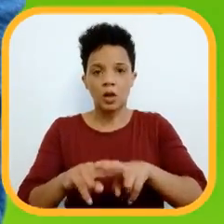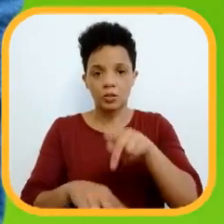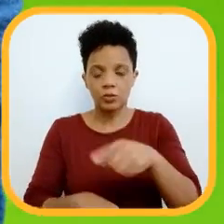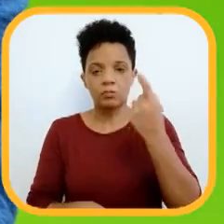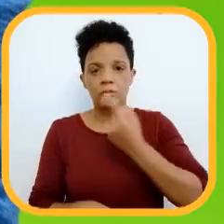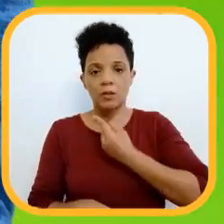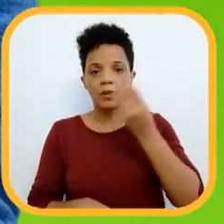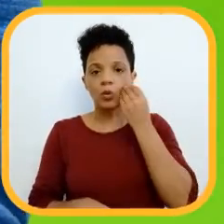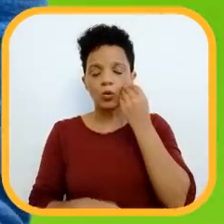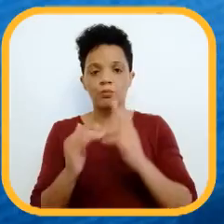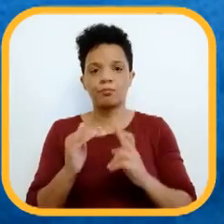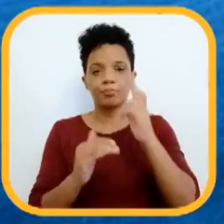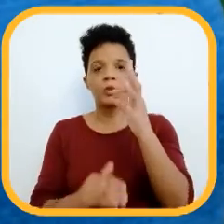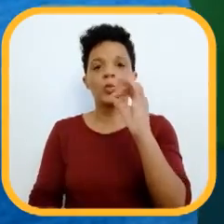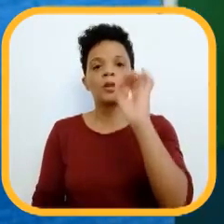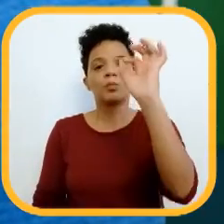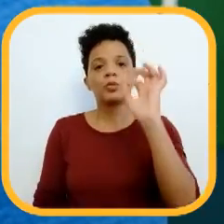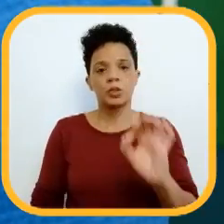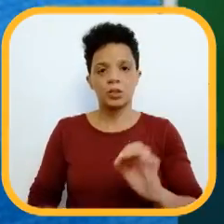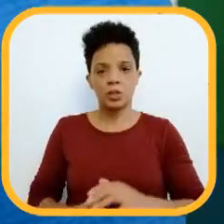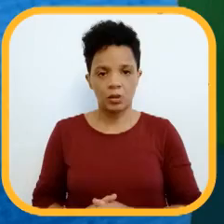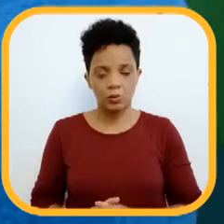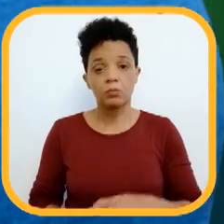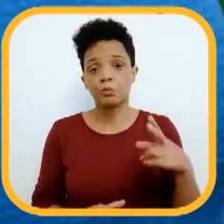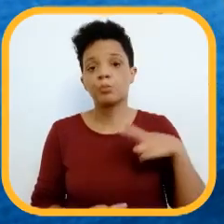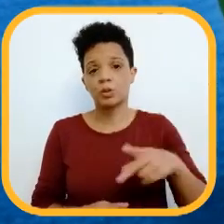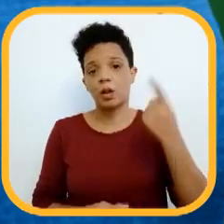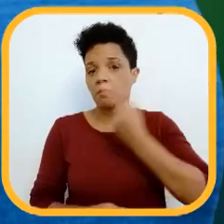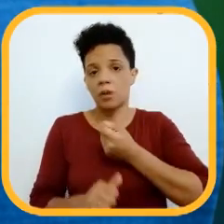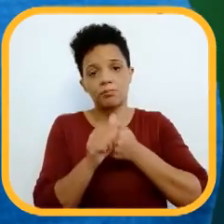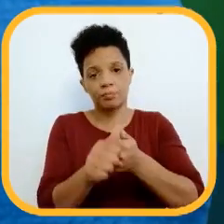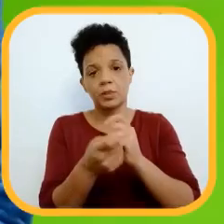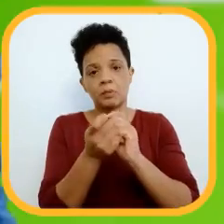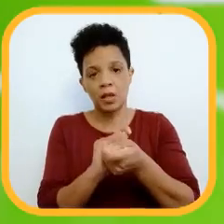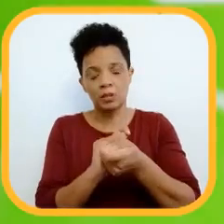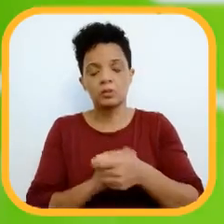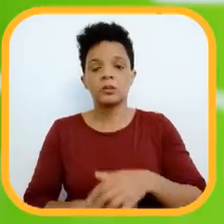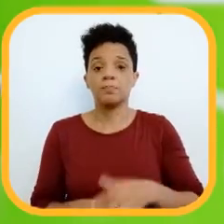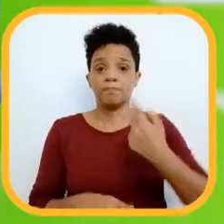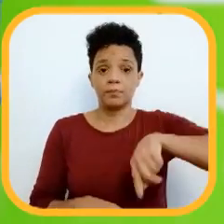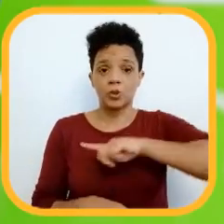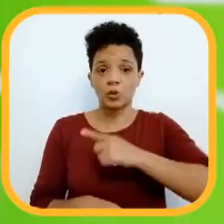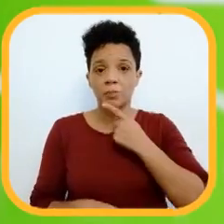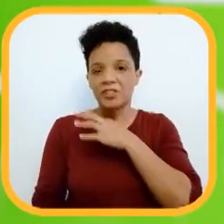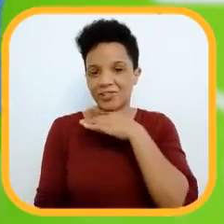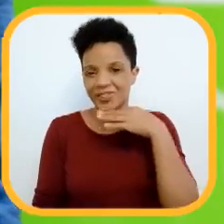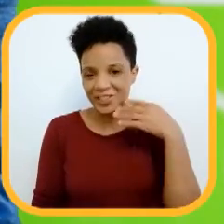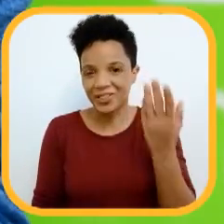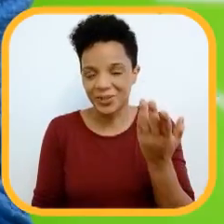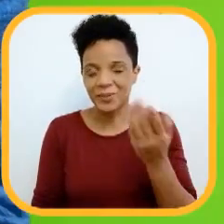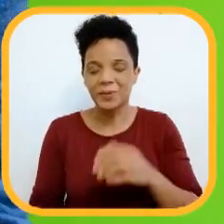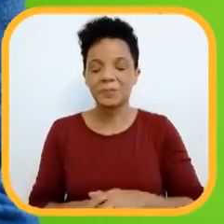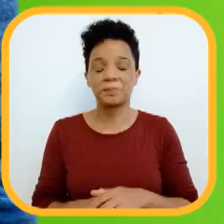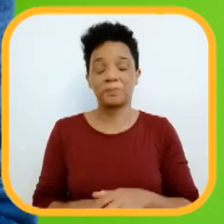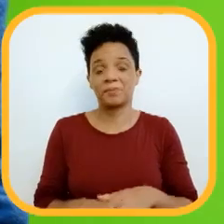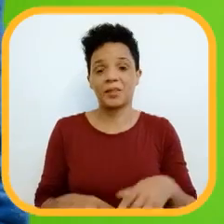esses lugares devem passar para 40% e Portugal vai ter que se adaptar. E chegámos à conclusão, isto é muito